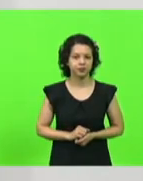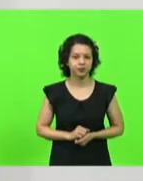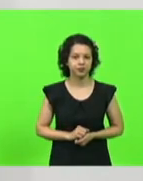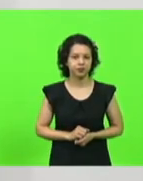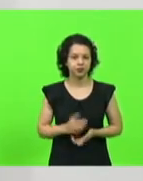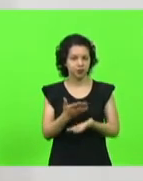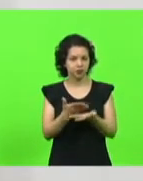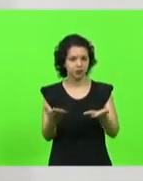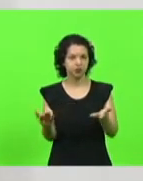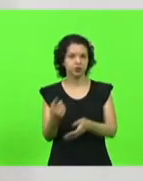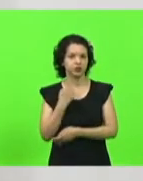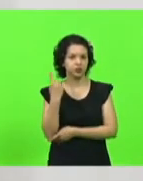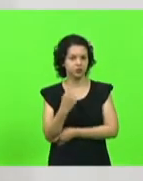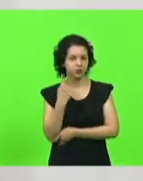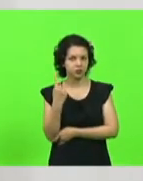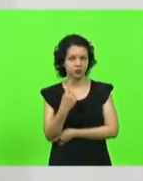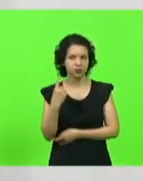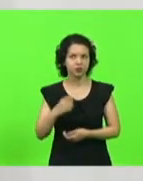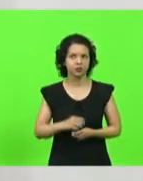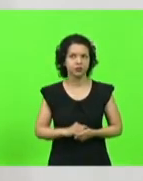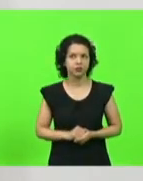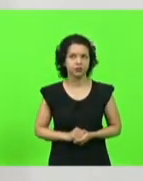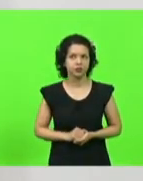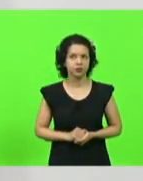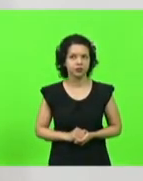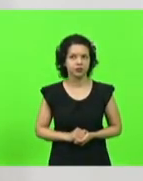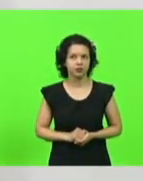senhores deputados,